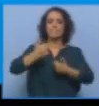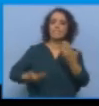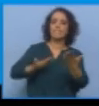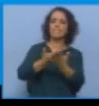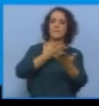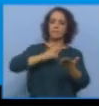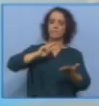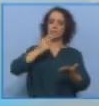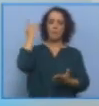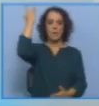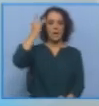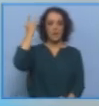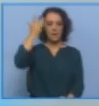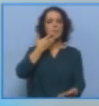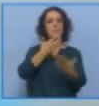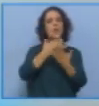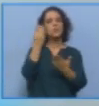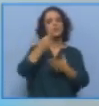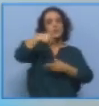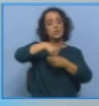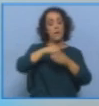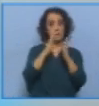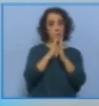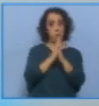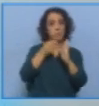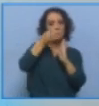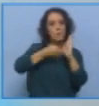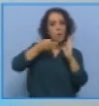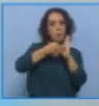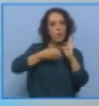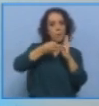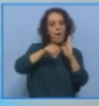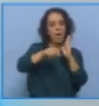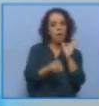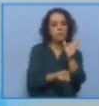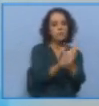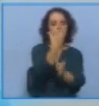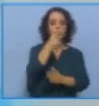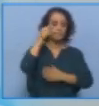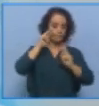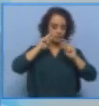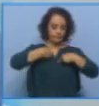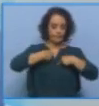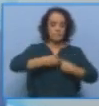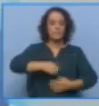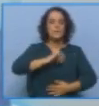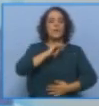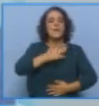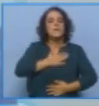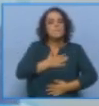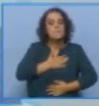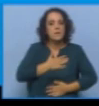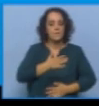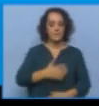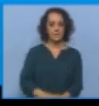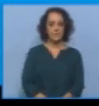condições favoráveis entre os jovens da paróquia para que por ali nasçam vocações consagradas?